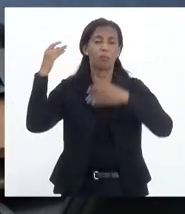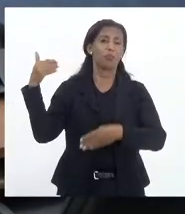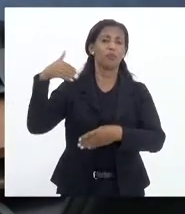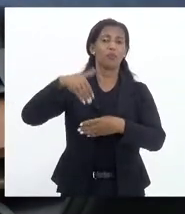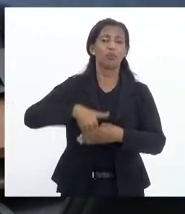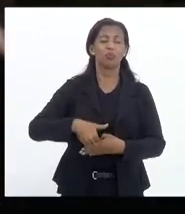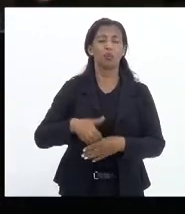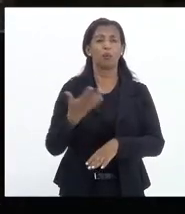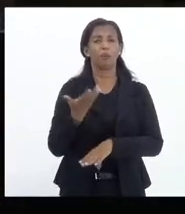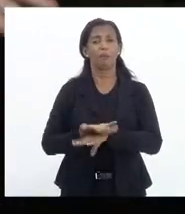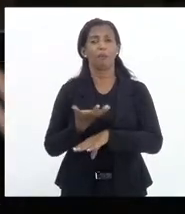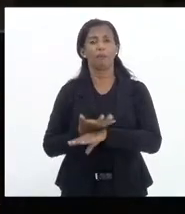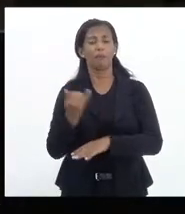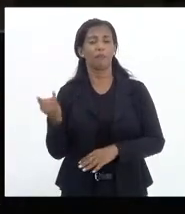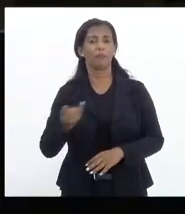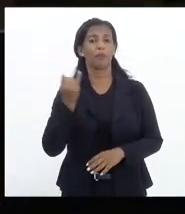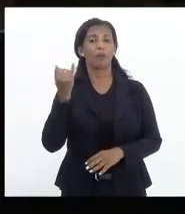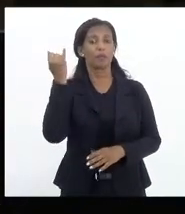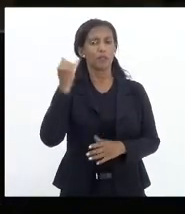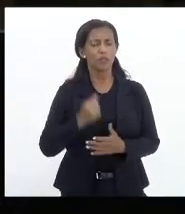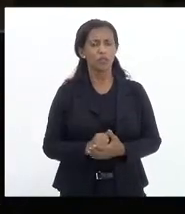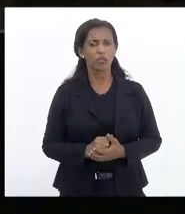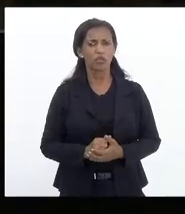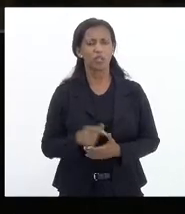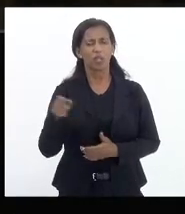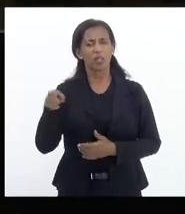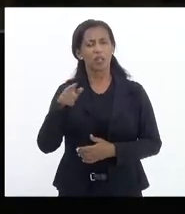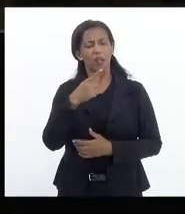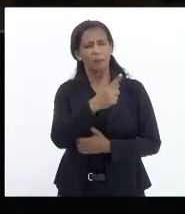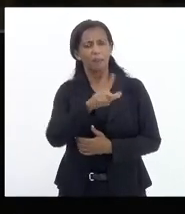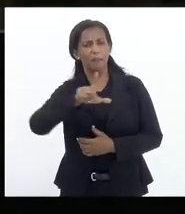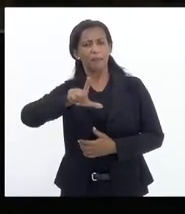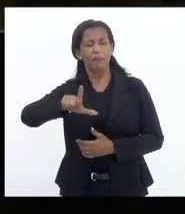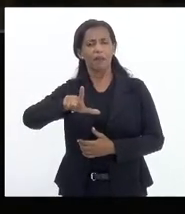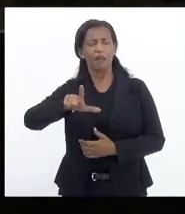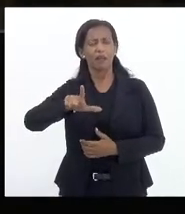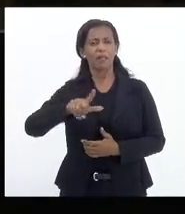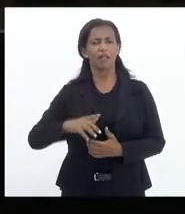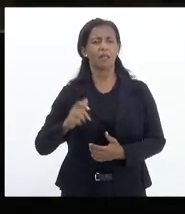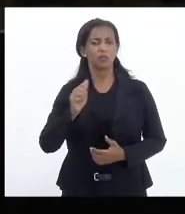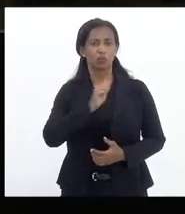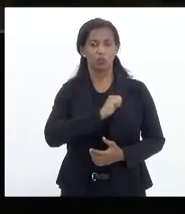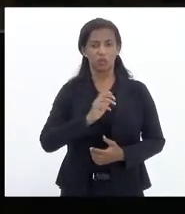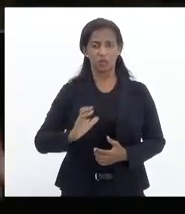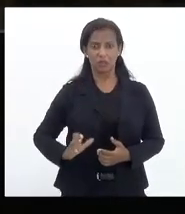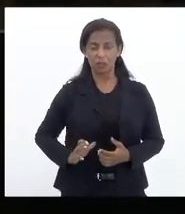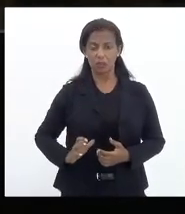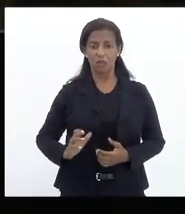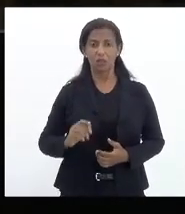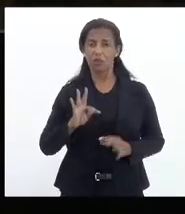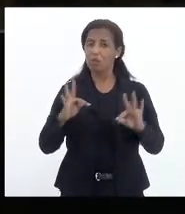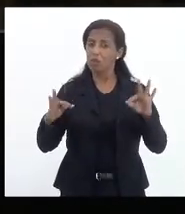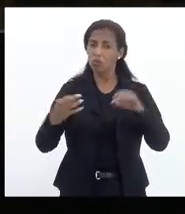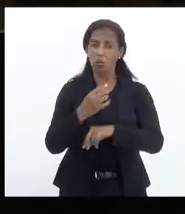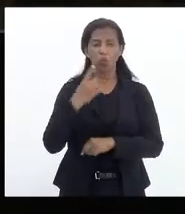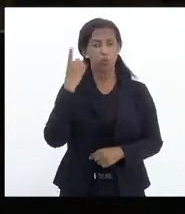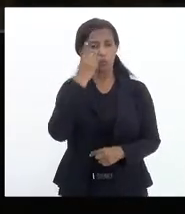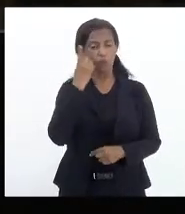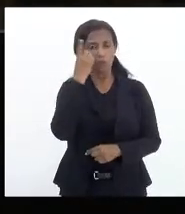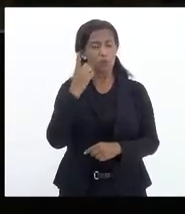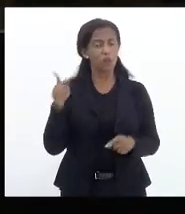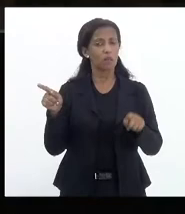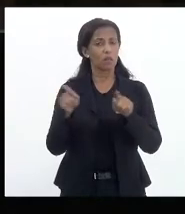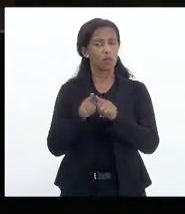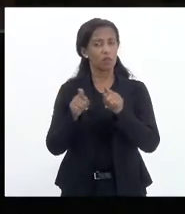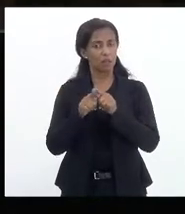uma matéria importante que era de origem do projeto do deputado André Ceciliano e que todos os deputados também